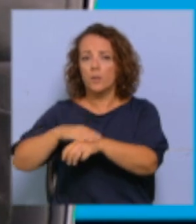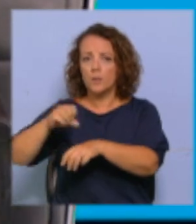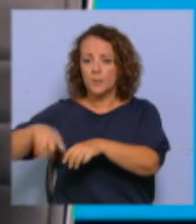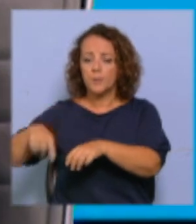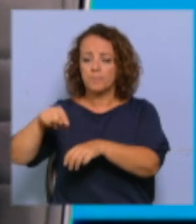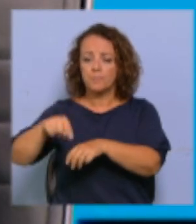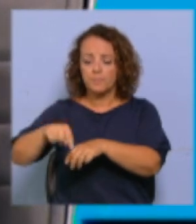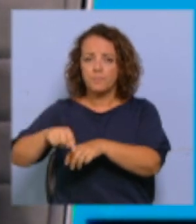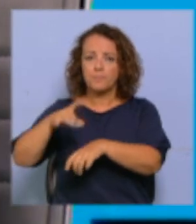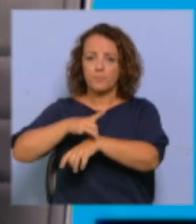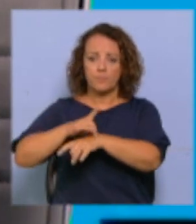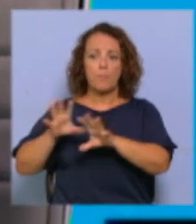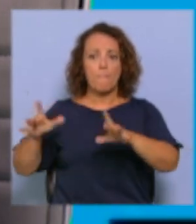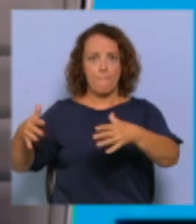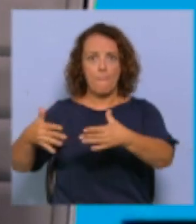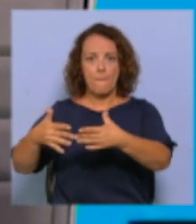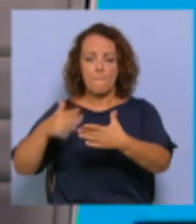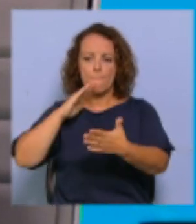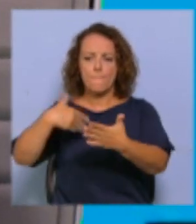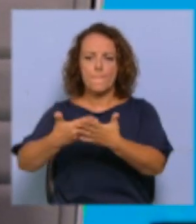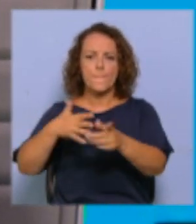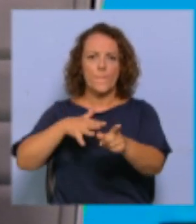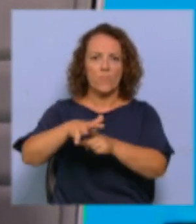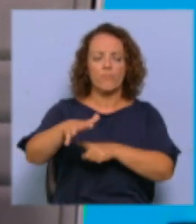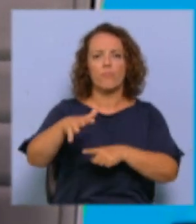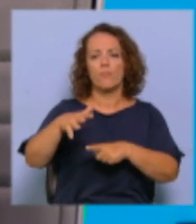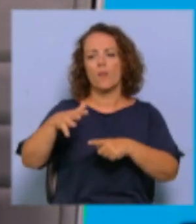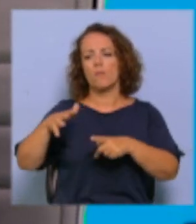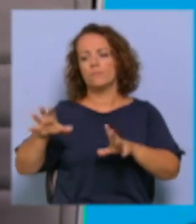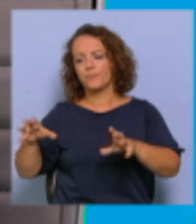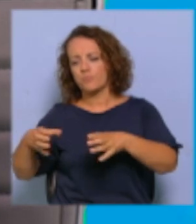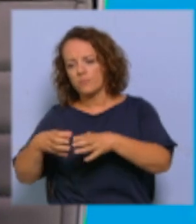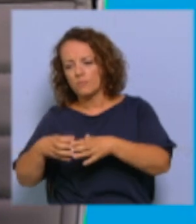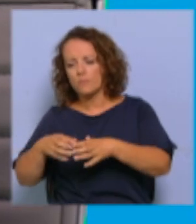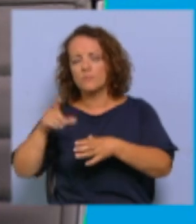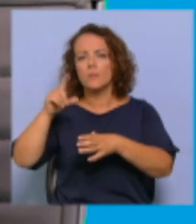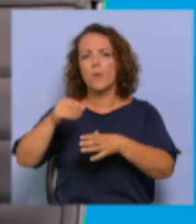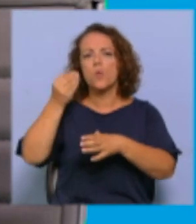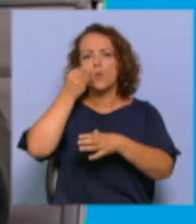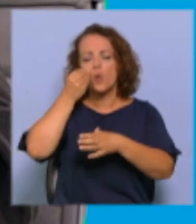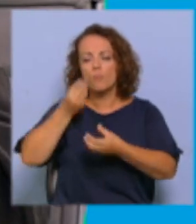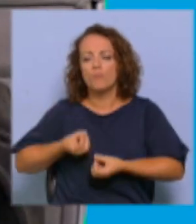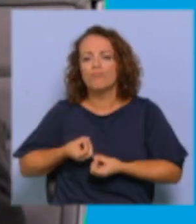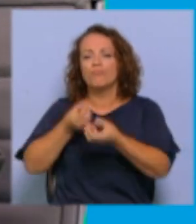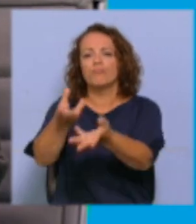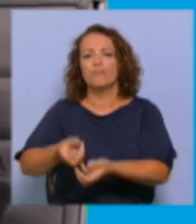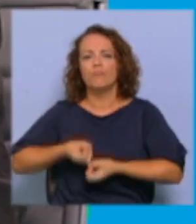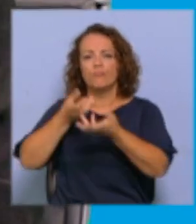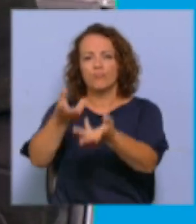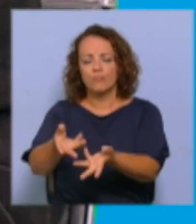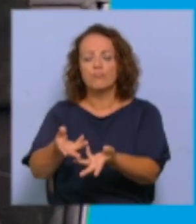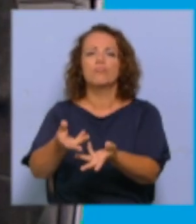esta pandemia tem tido, quer nas comunidades, quer nas formas de transmissão e de aproximação das